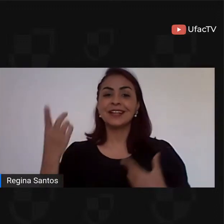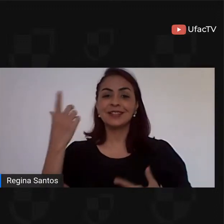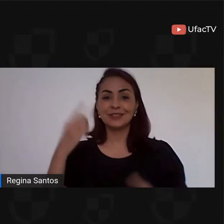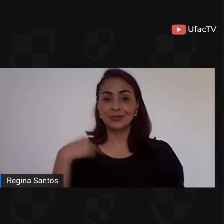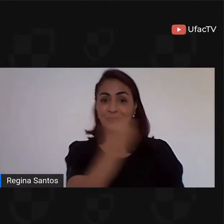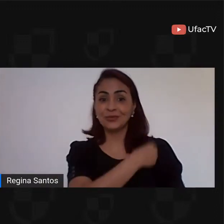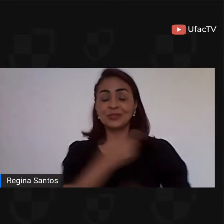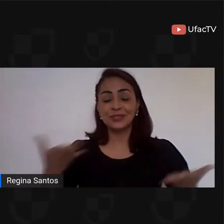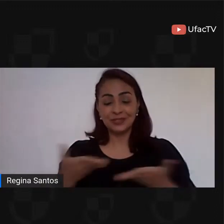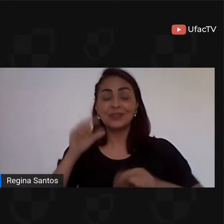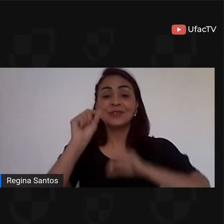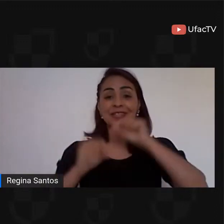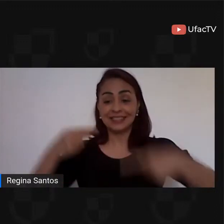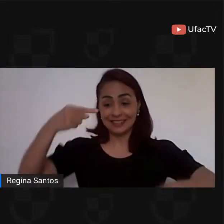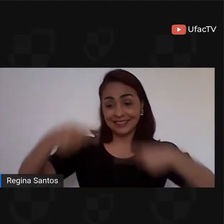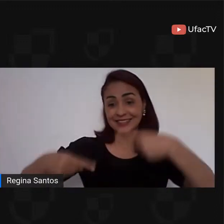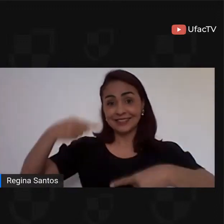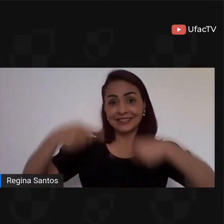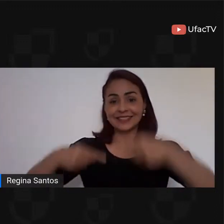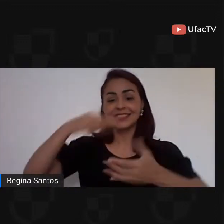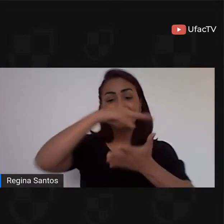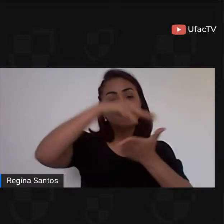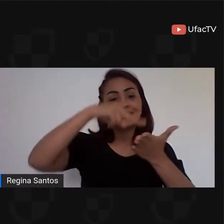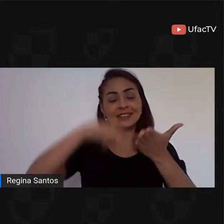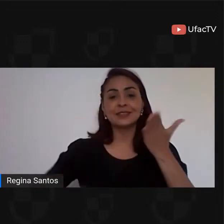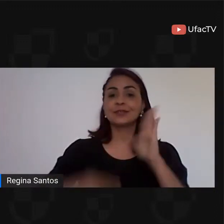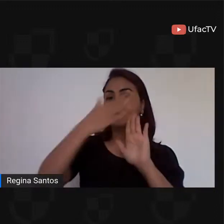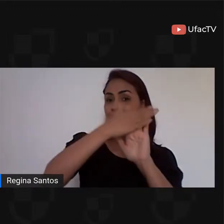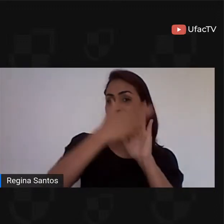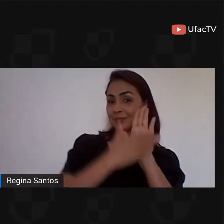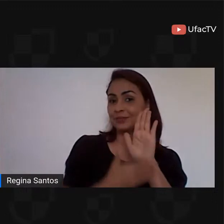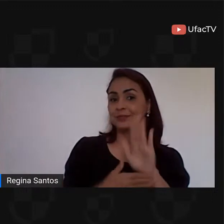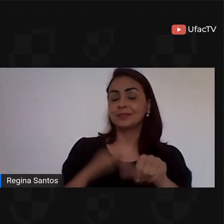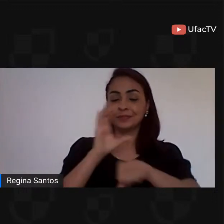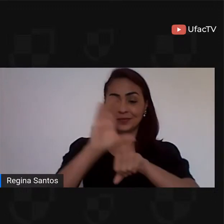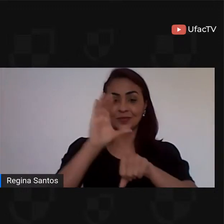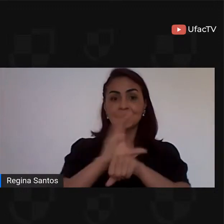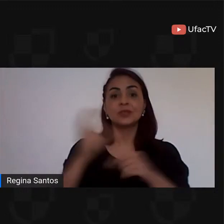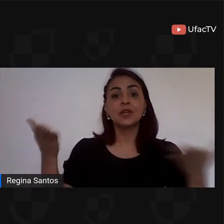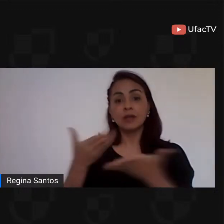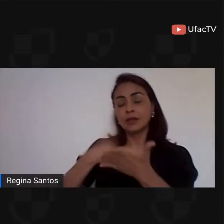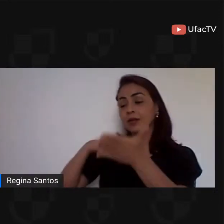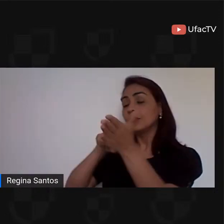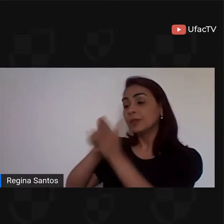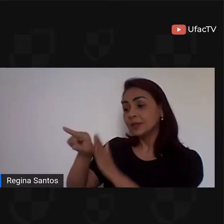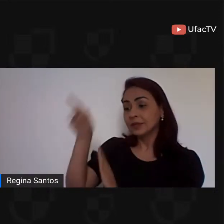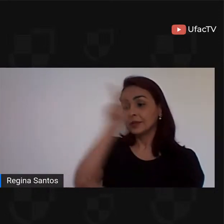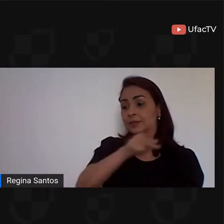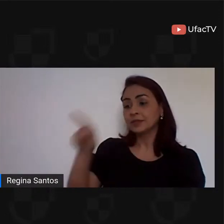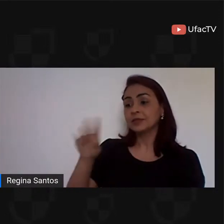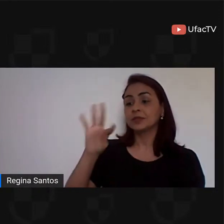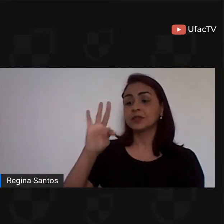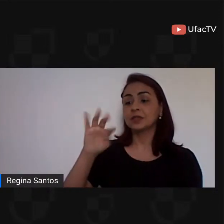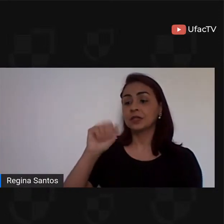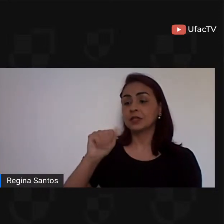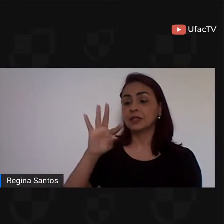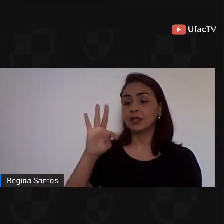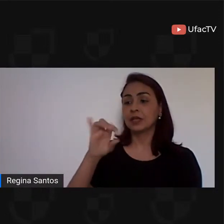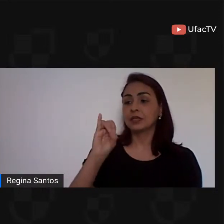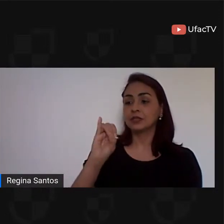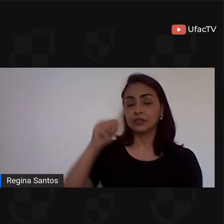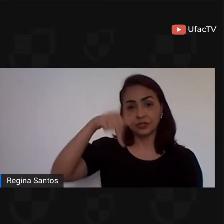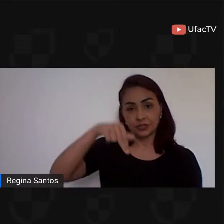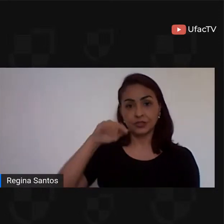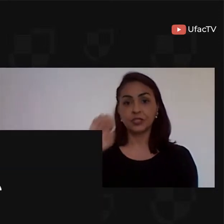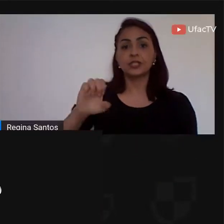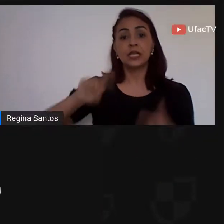nossos planos de curso. Mas eu vou voltar à pergunta para a professora Tatiane, depois passo uma aqui para a